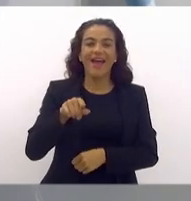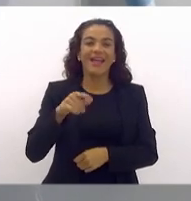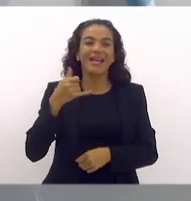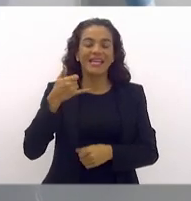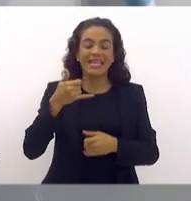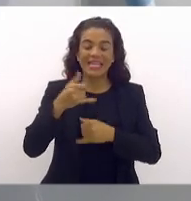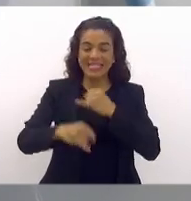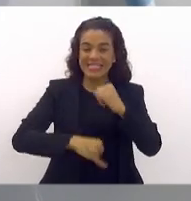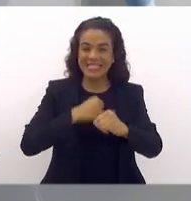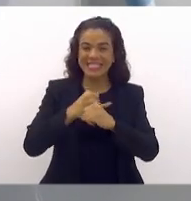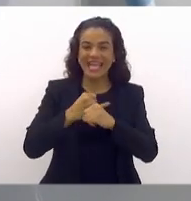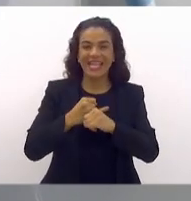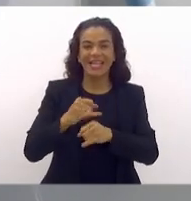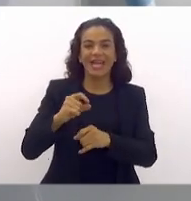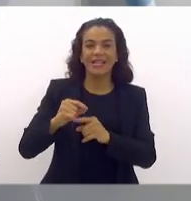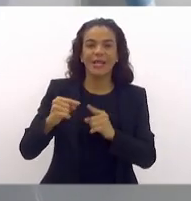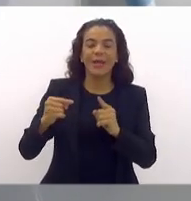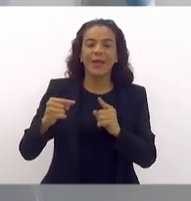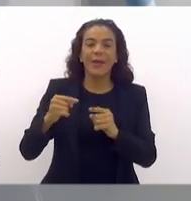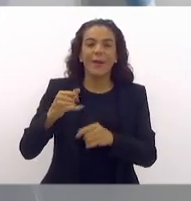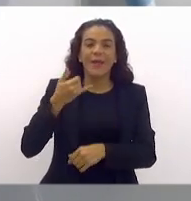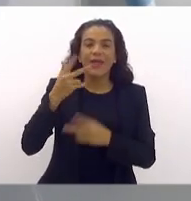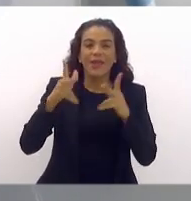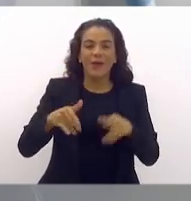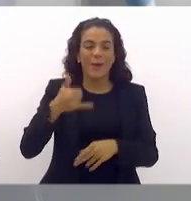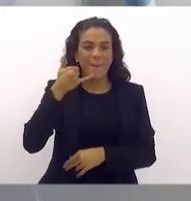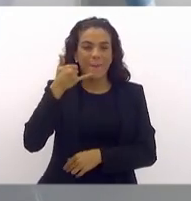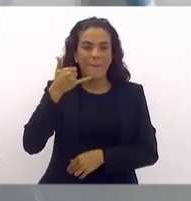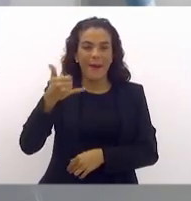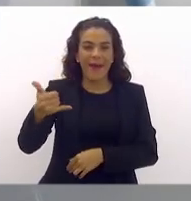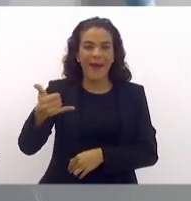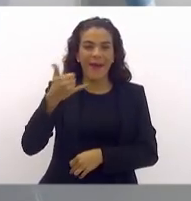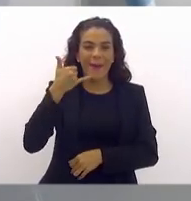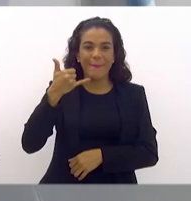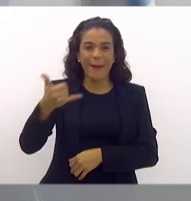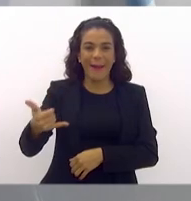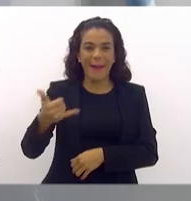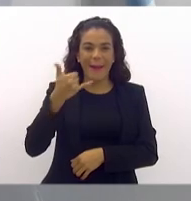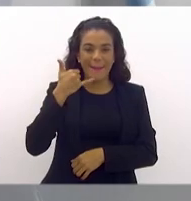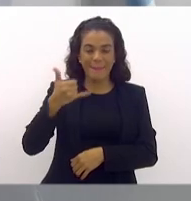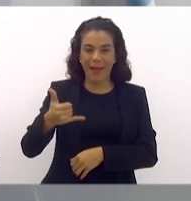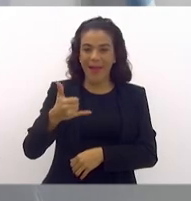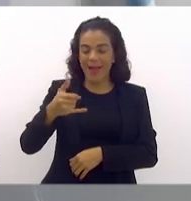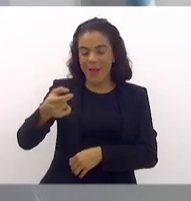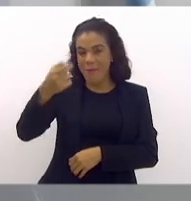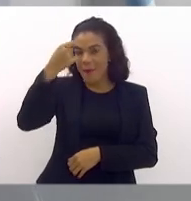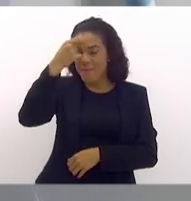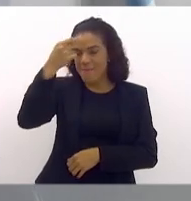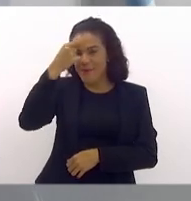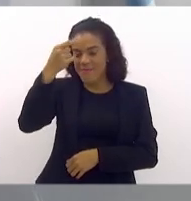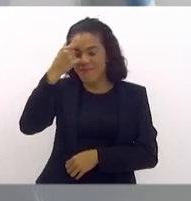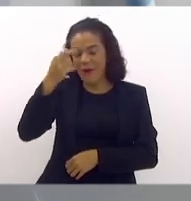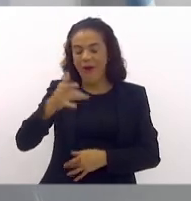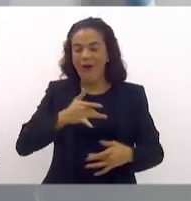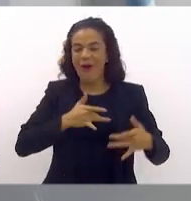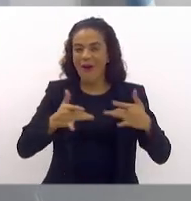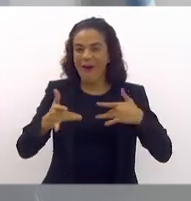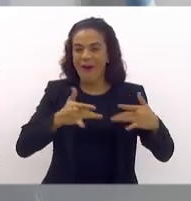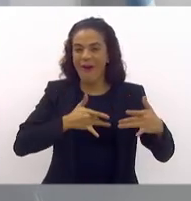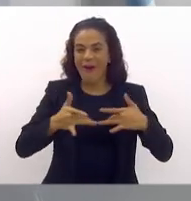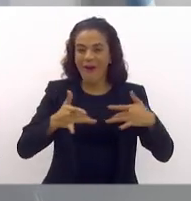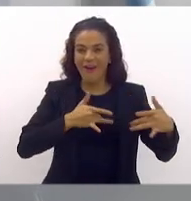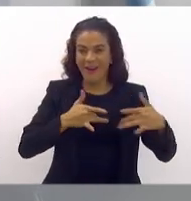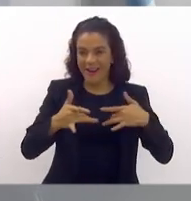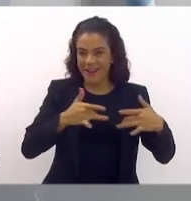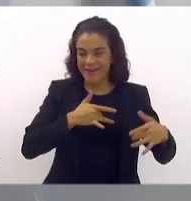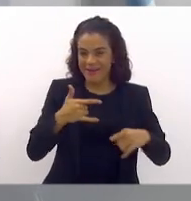assim que faz parte da nossa, quase da nossa memória afetiva, porque dependendo do tipo de sinal, a gente